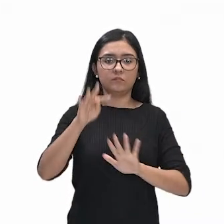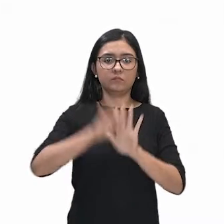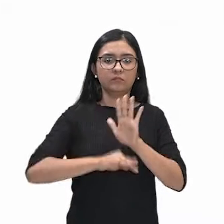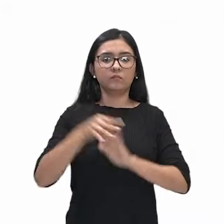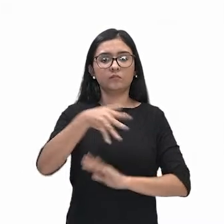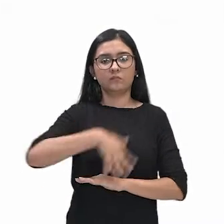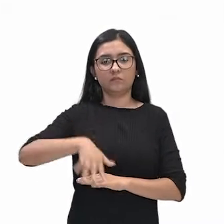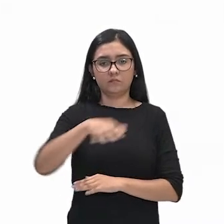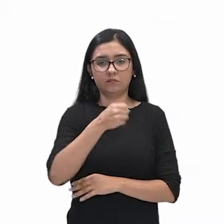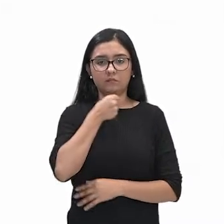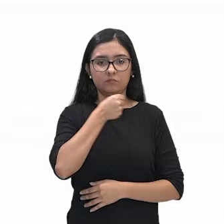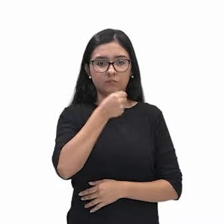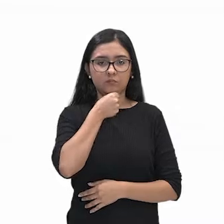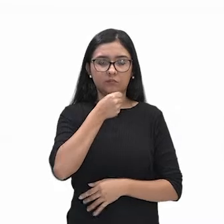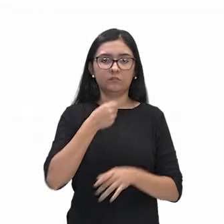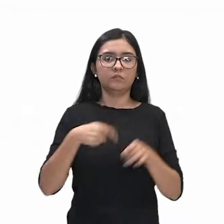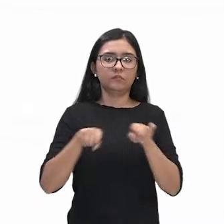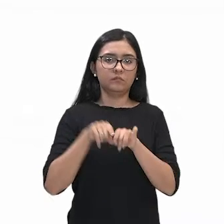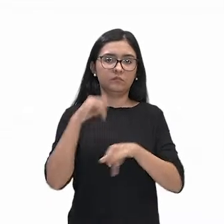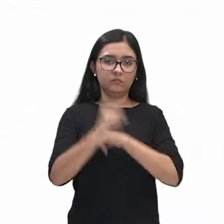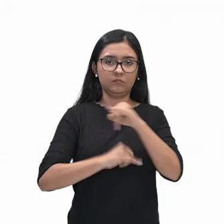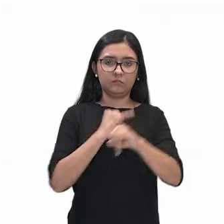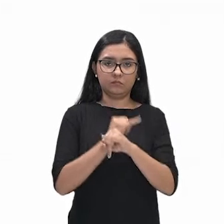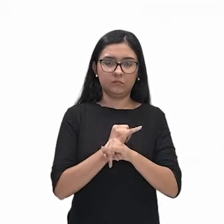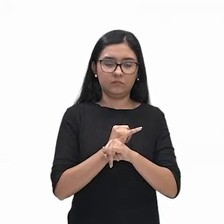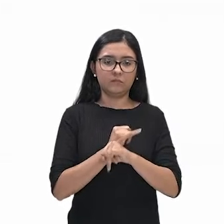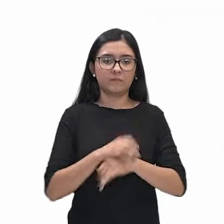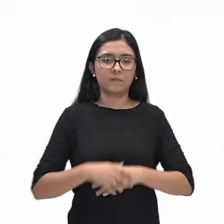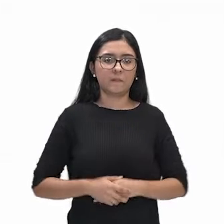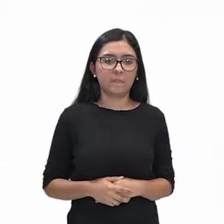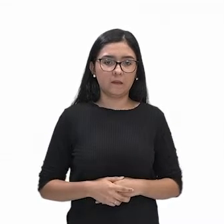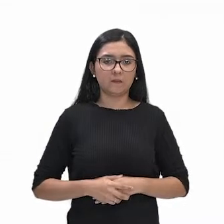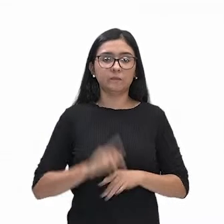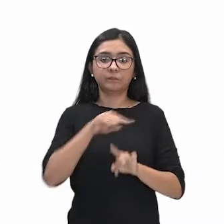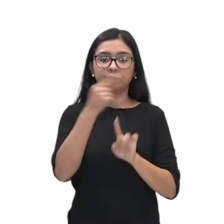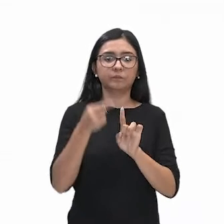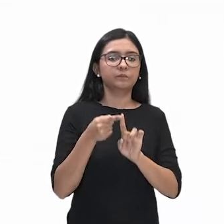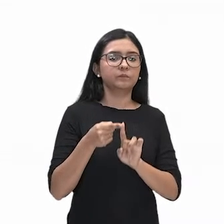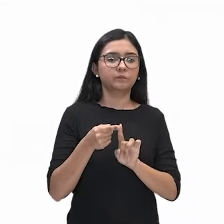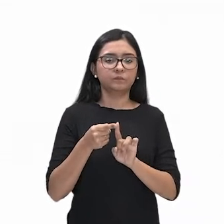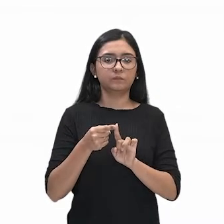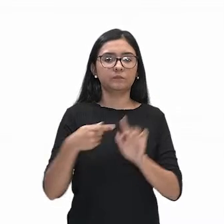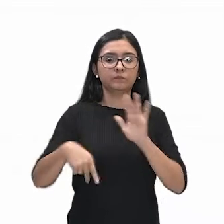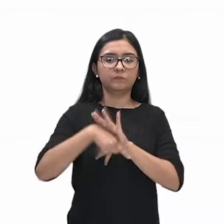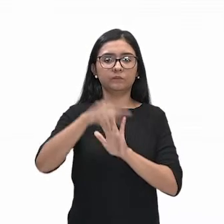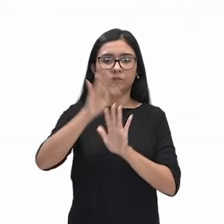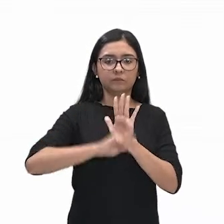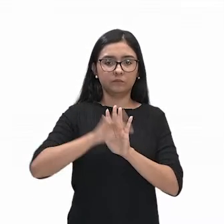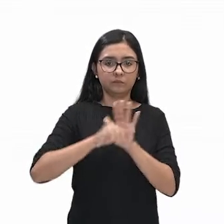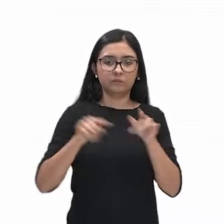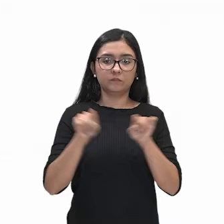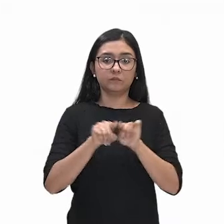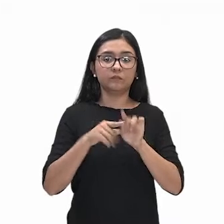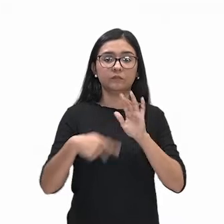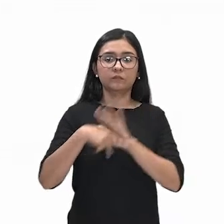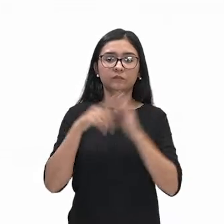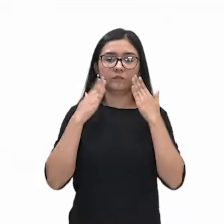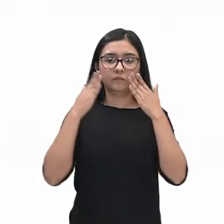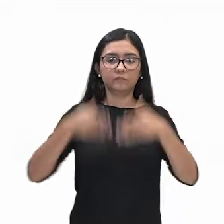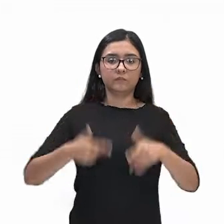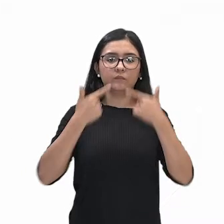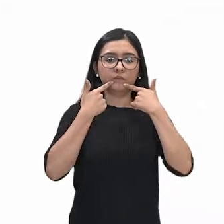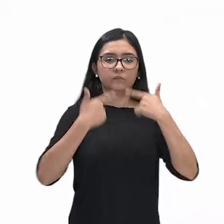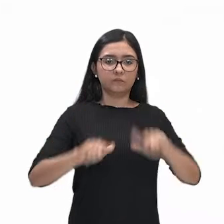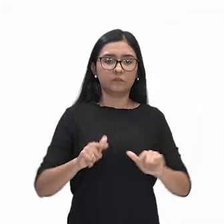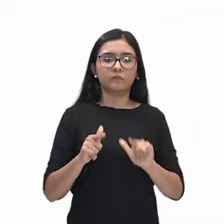campo jornalístico midiático, intencionalidade discursiva e funções da linguagem